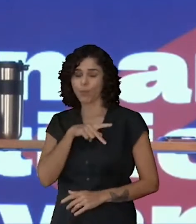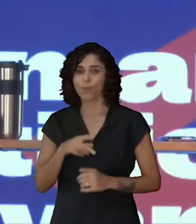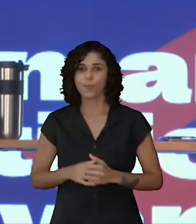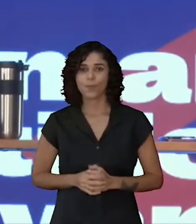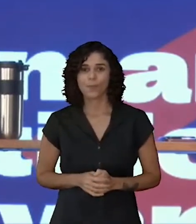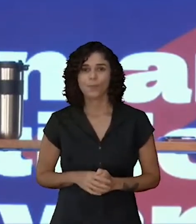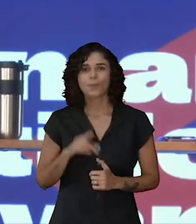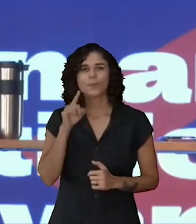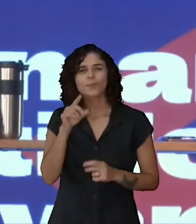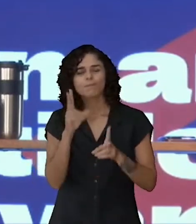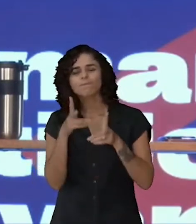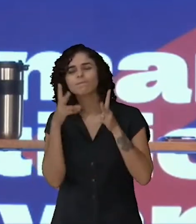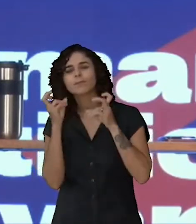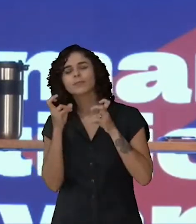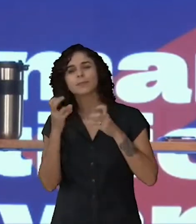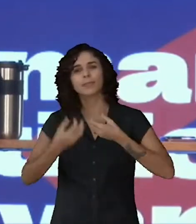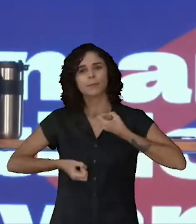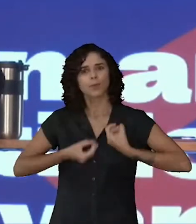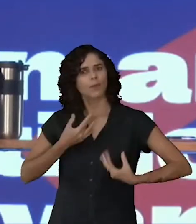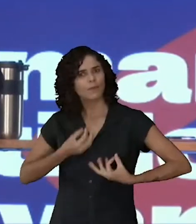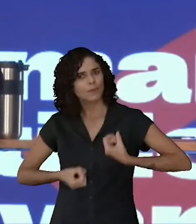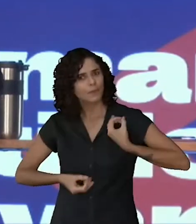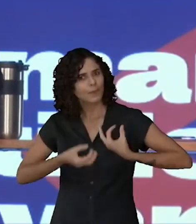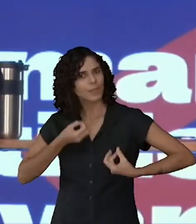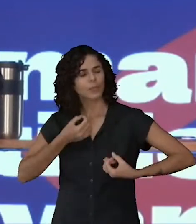Você percebe como o avivamento está